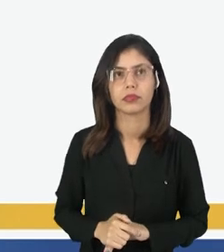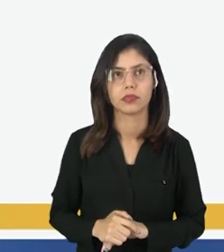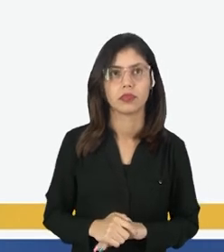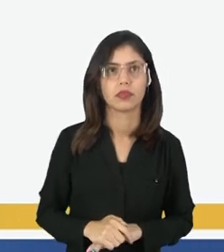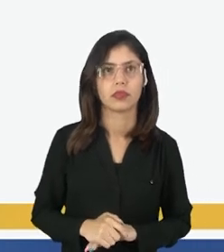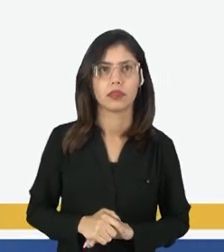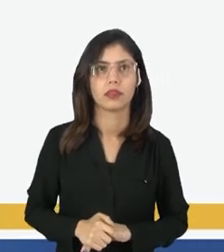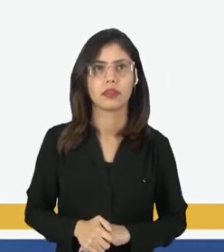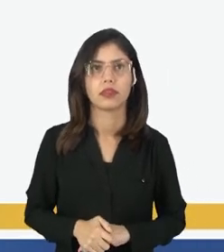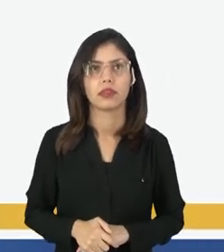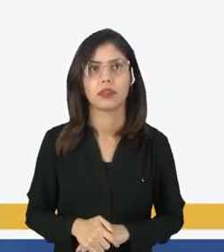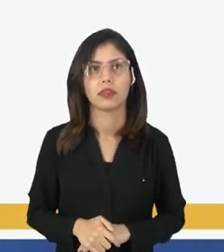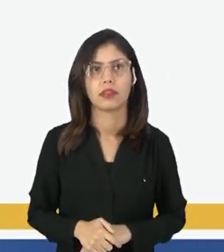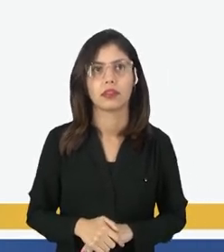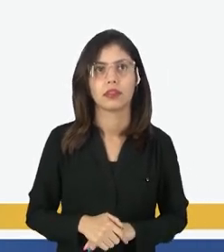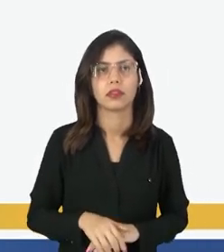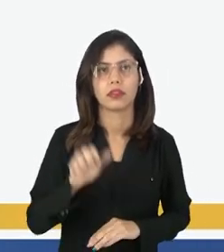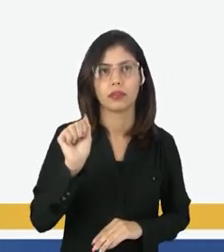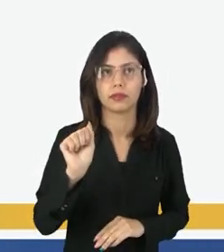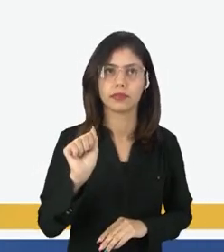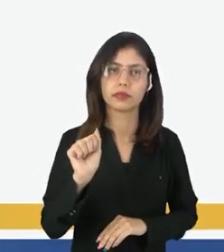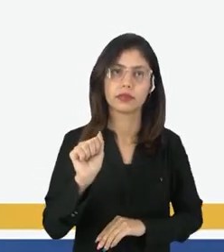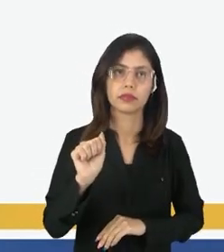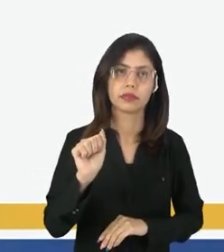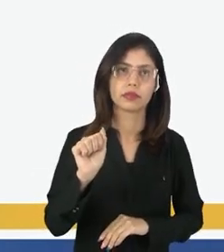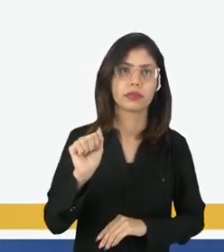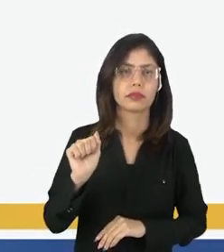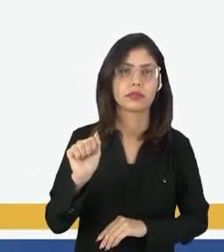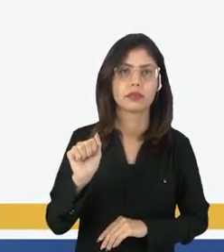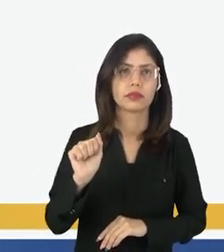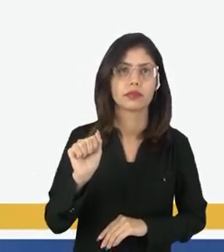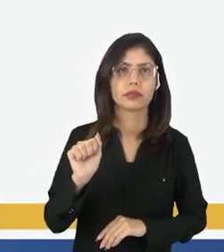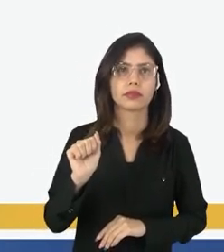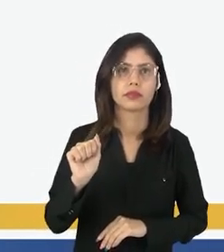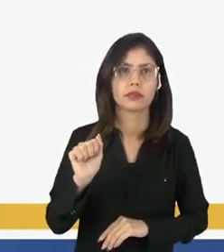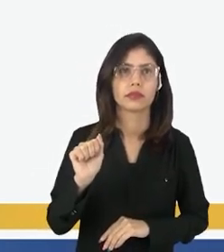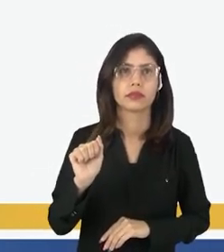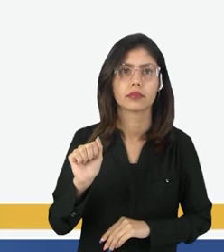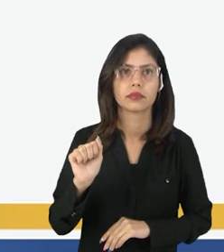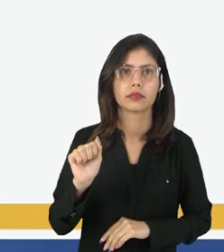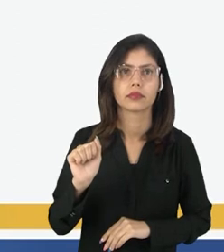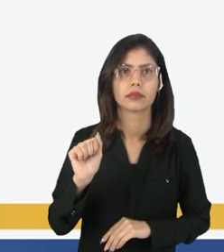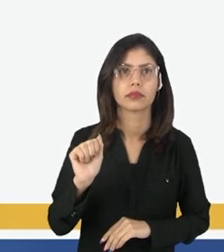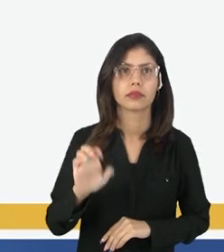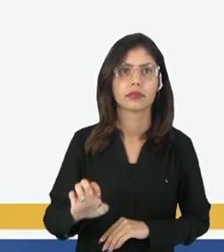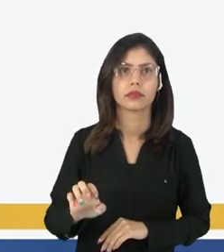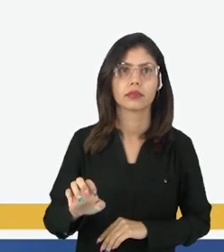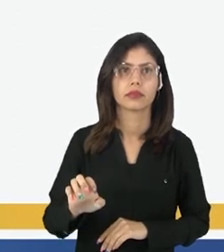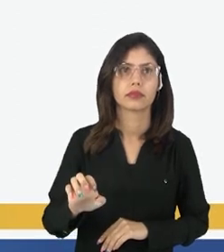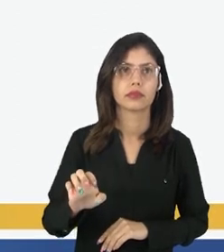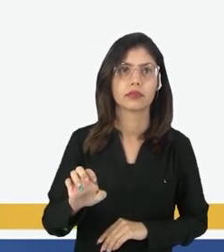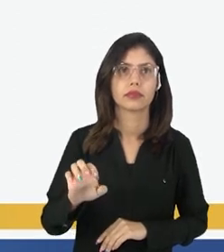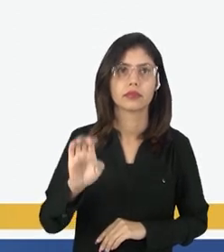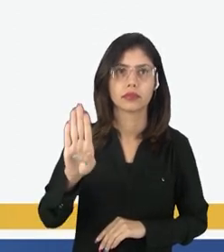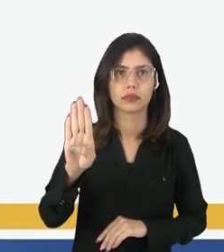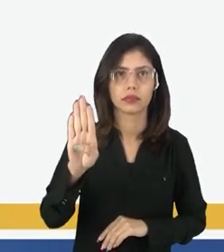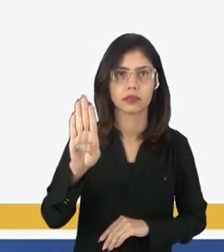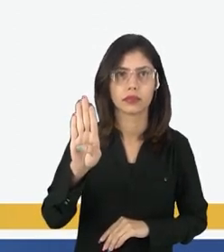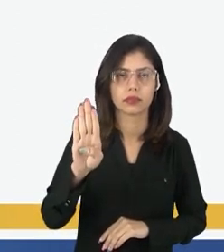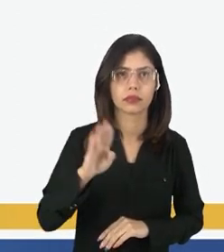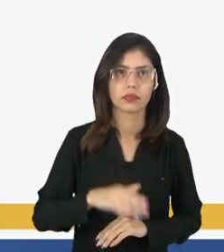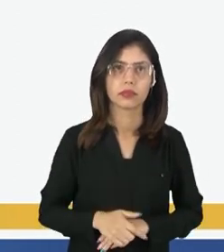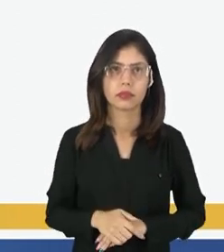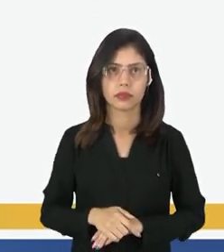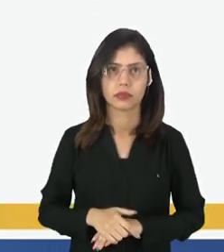poderia escolher as opções cá parceiro porque ligando urubu animado e teimoso né porque ele queria ir de qualquer maneira